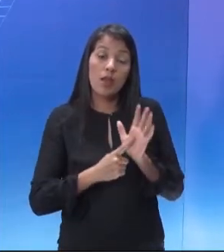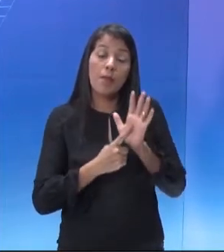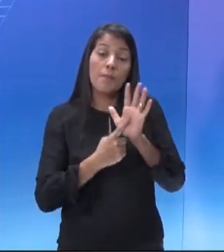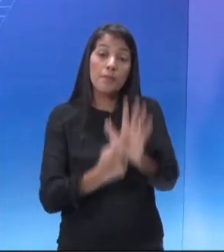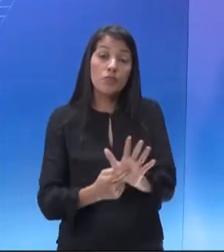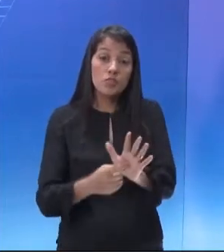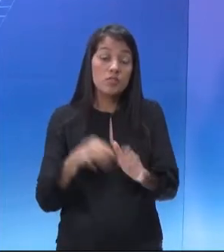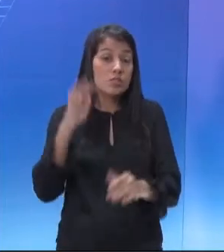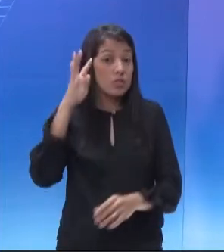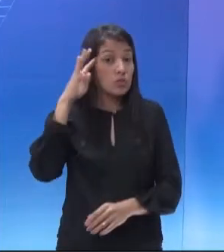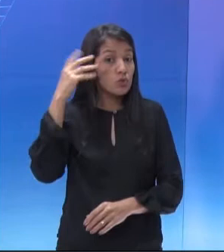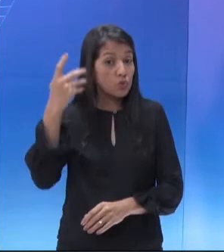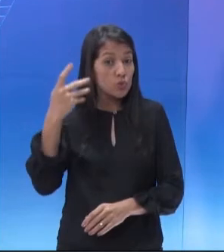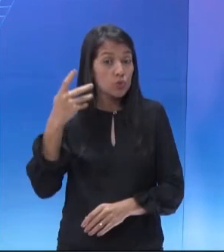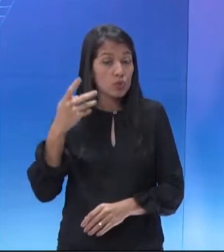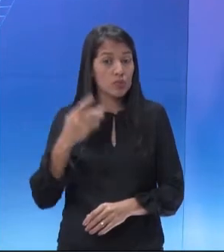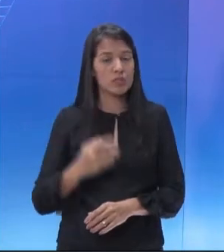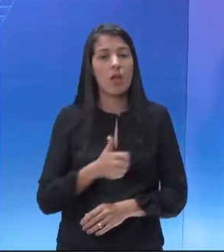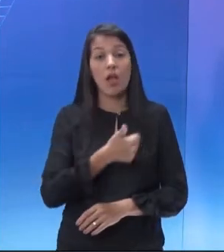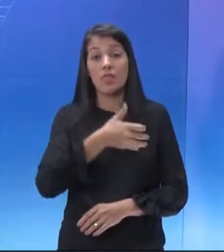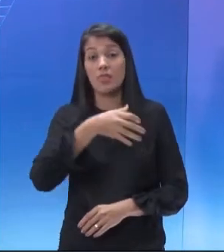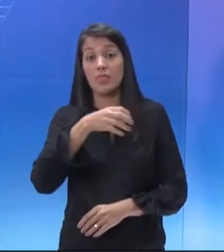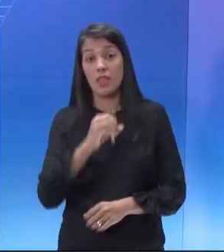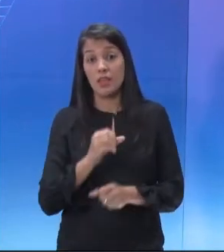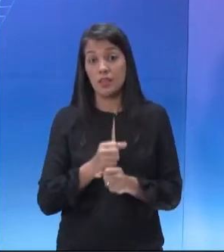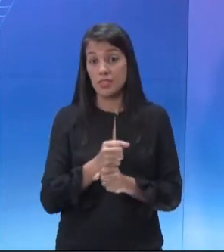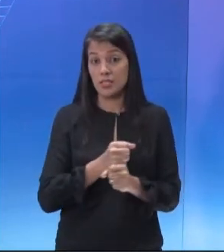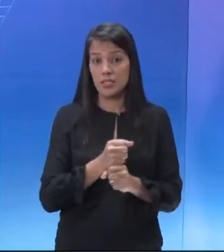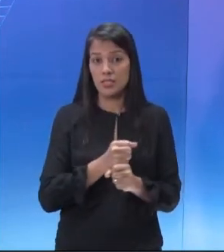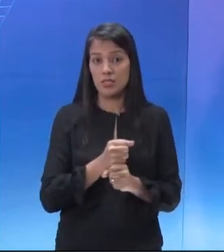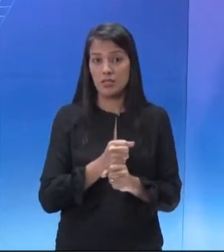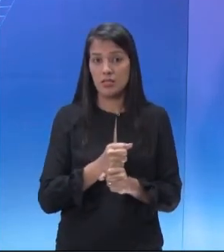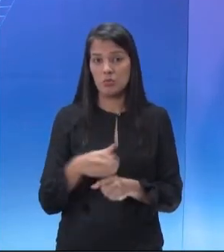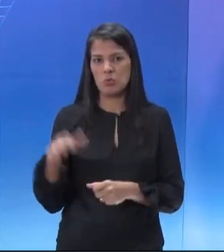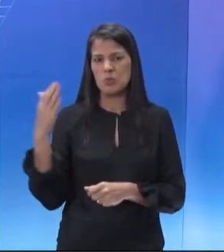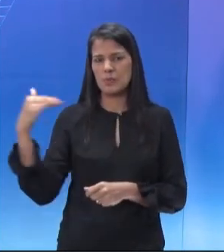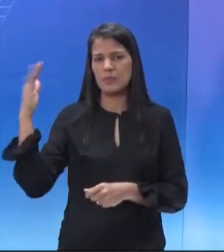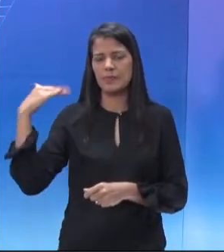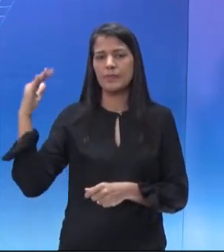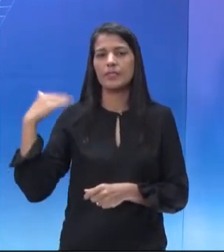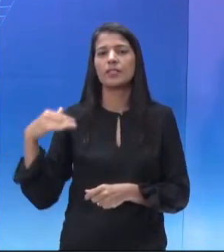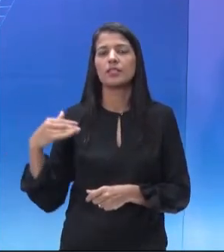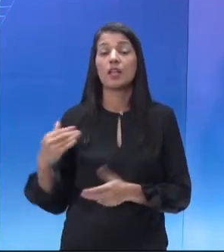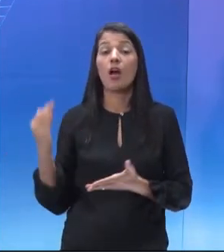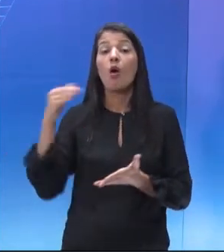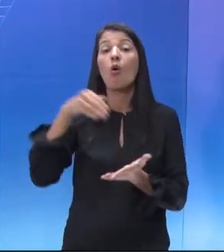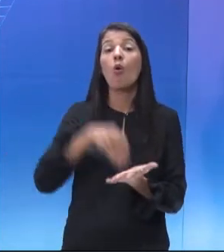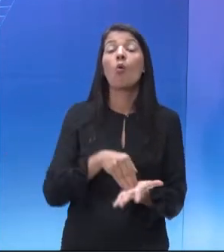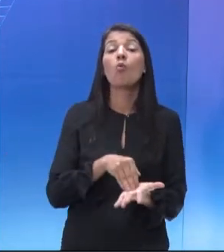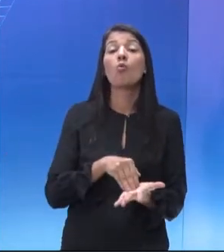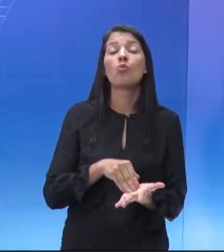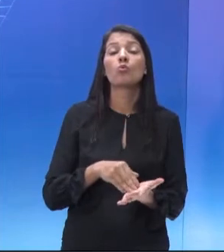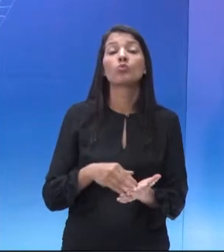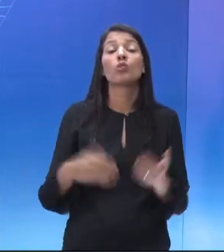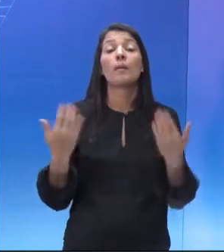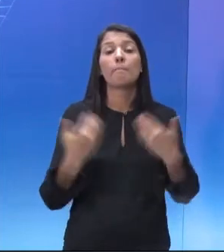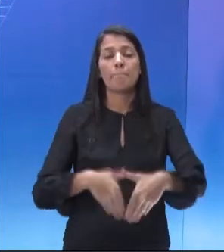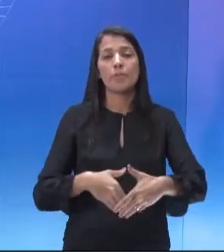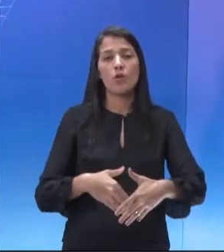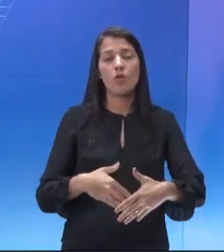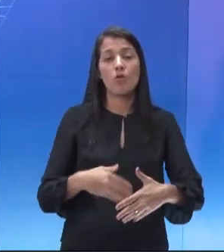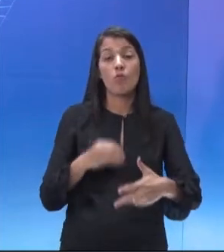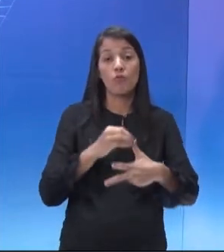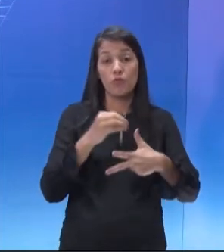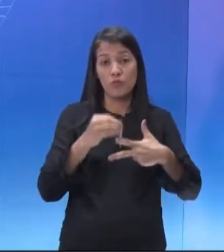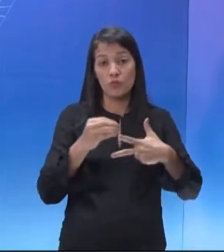problema apresentado. Não se esqueça que nos últimos 10 anos, a prova do Enem tem apresentado aos